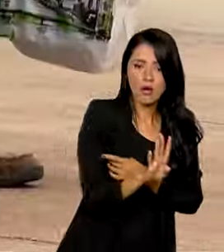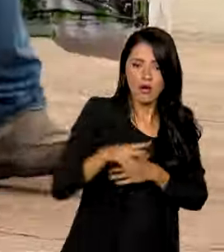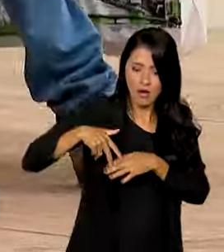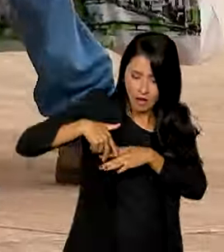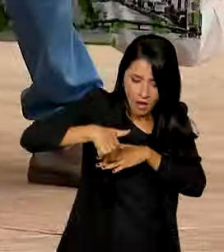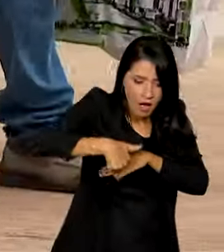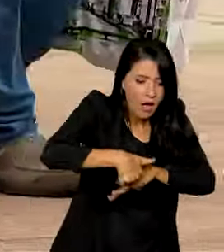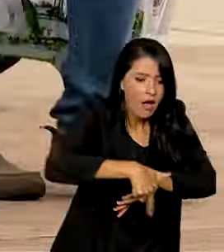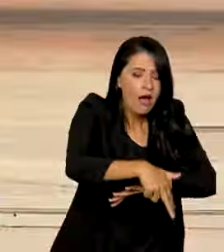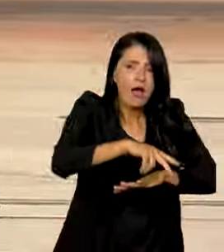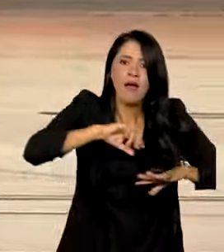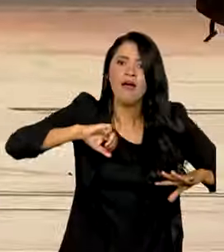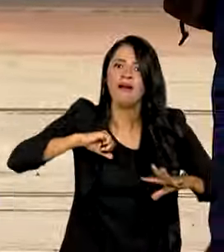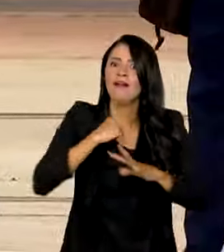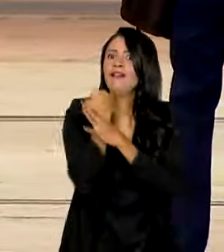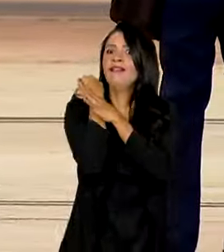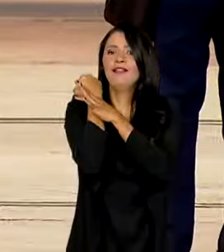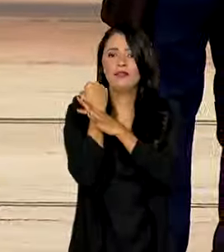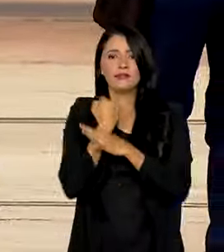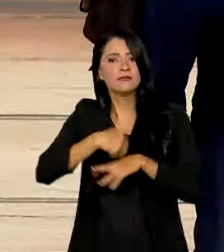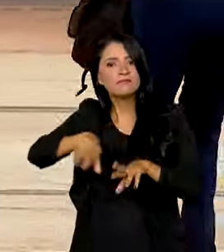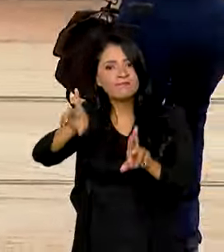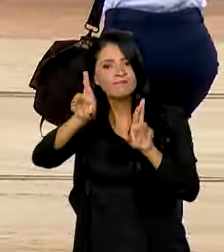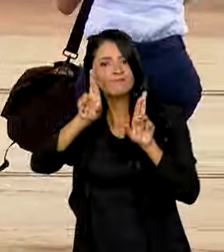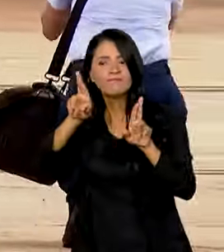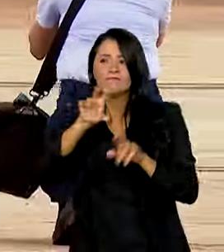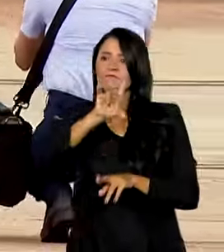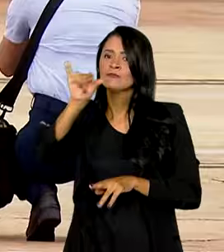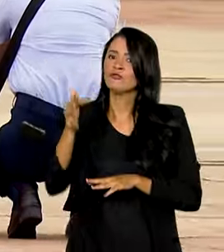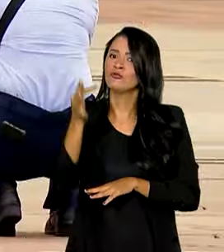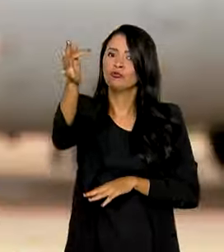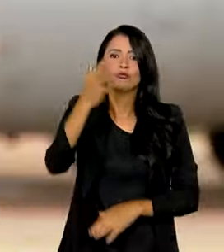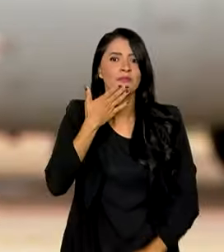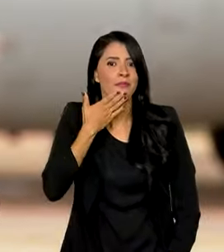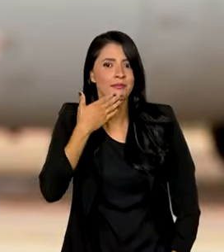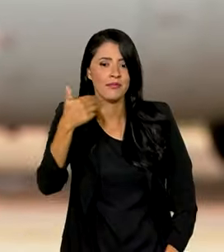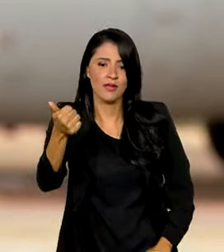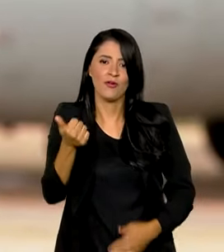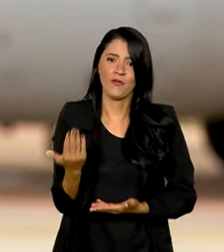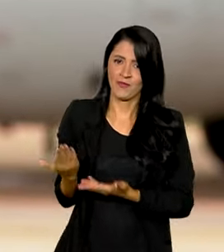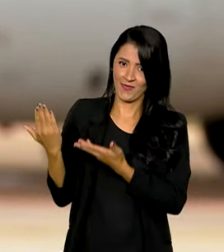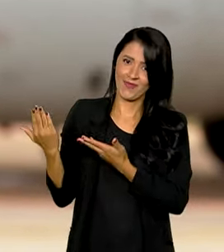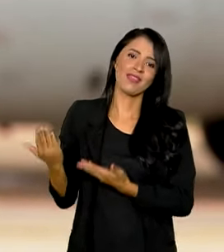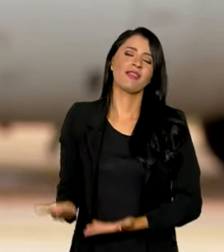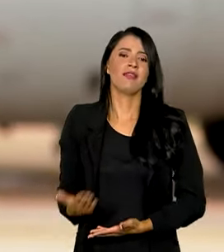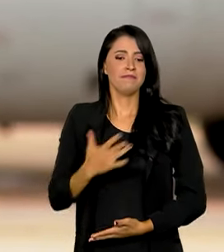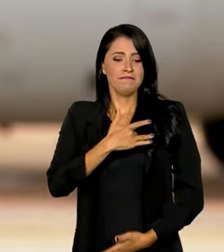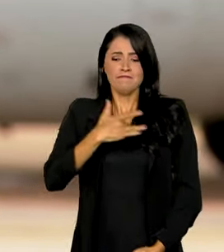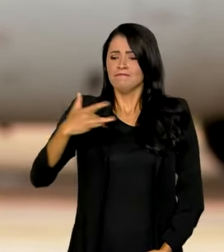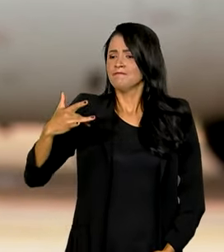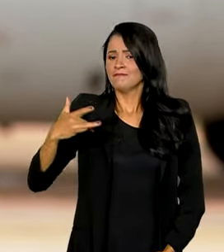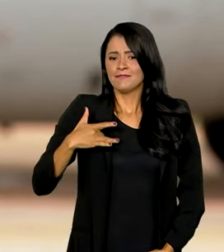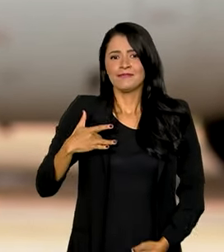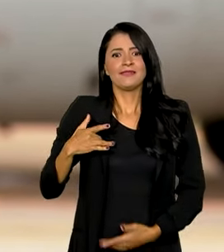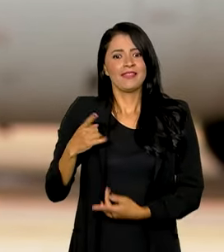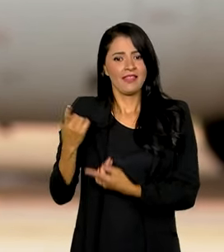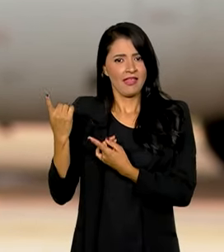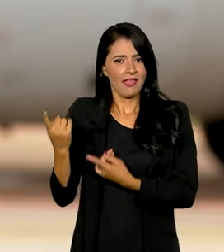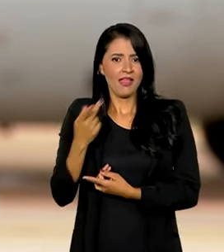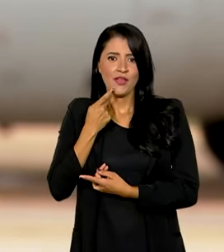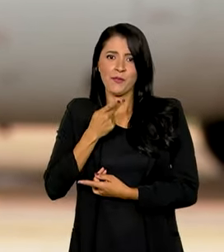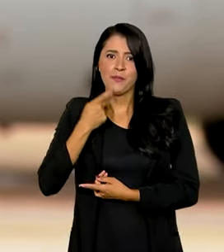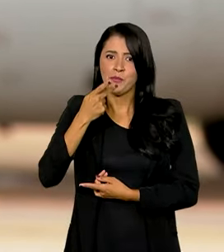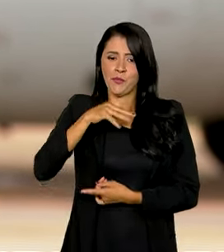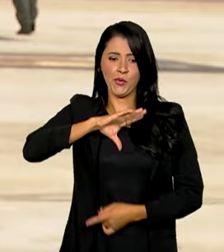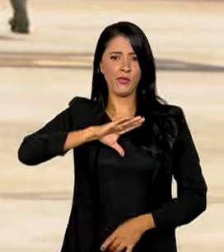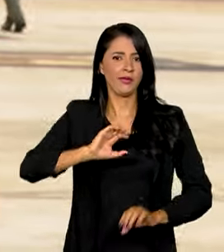em segurança e com a esperança de dias melhores maruan saúde Abu sadá não fala